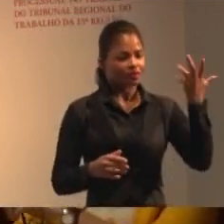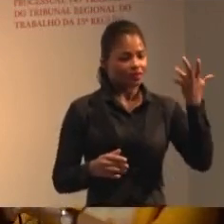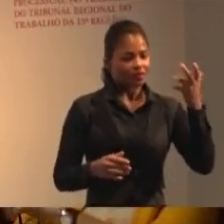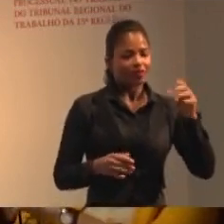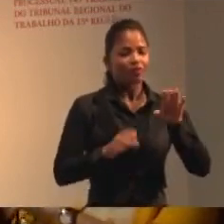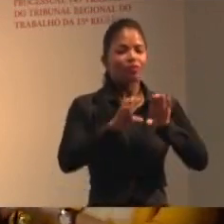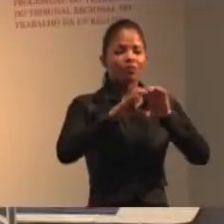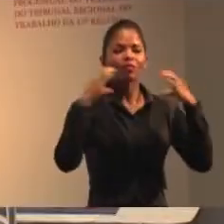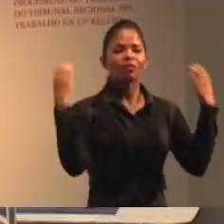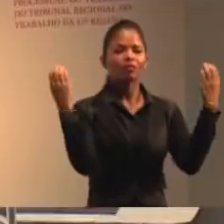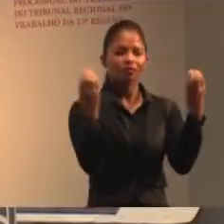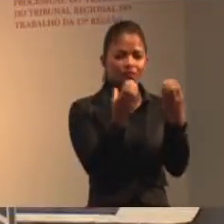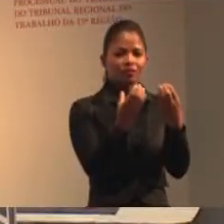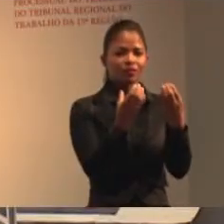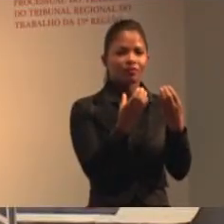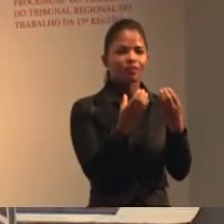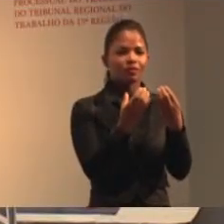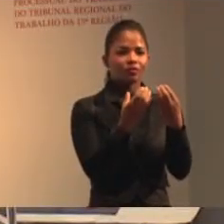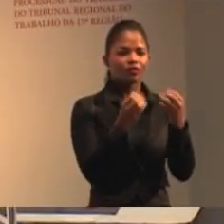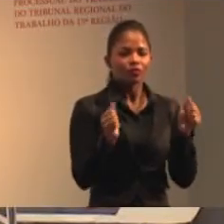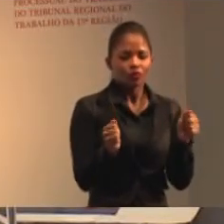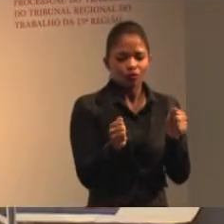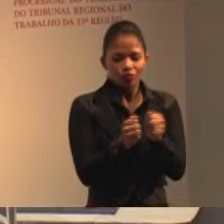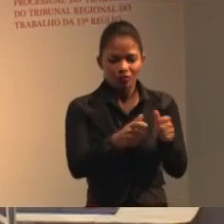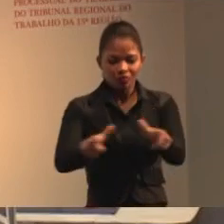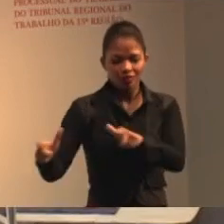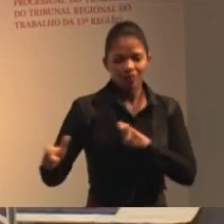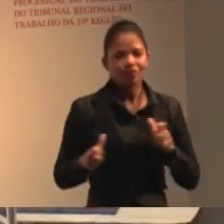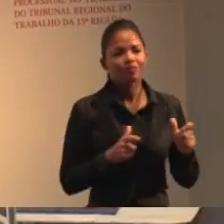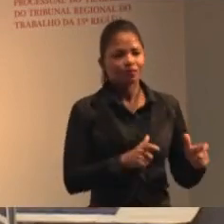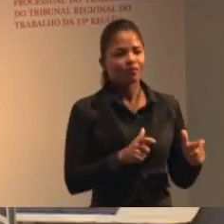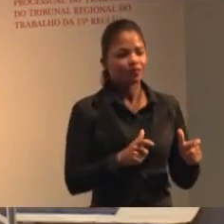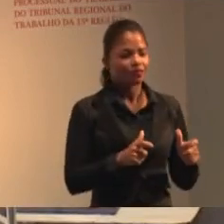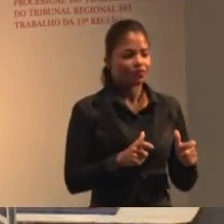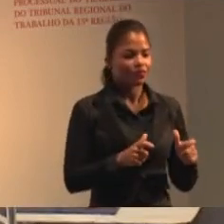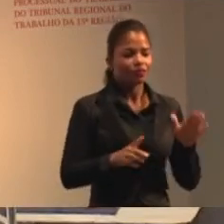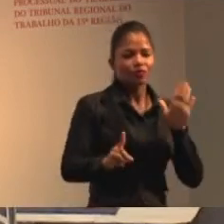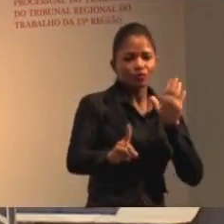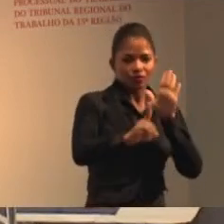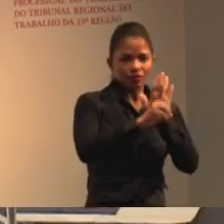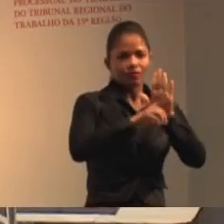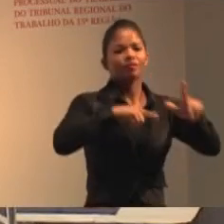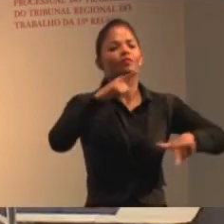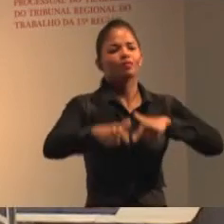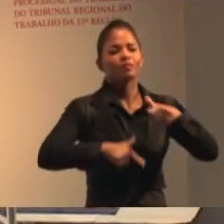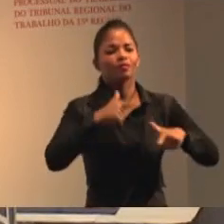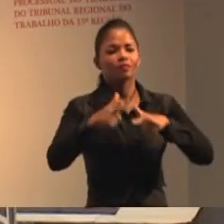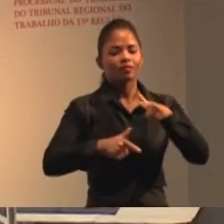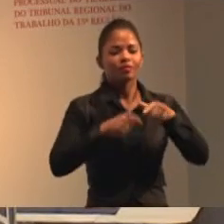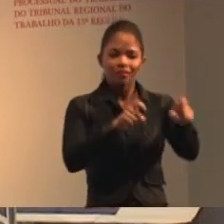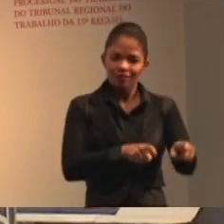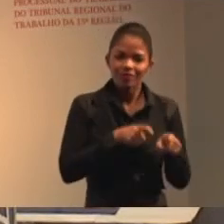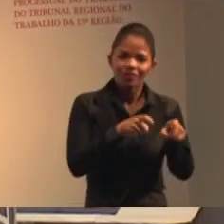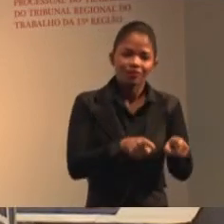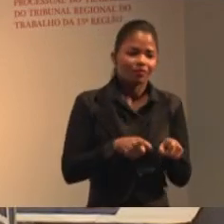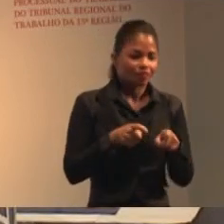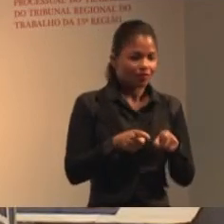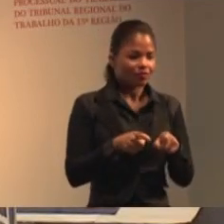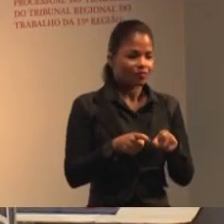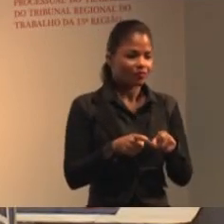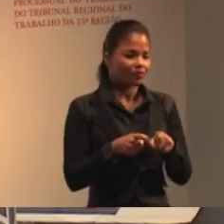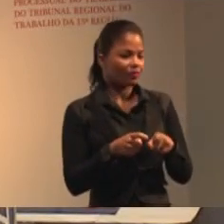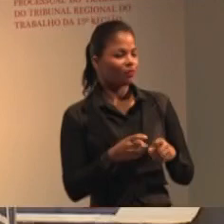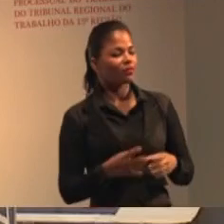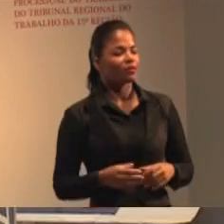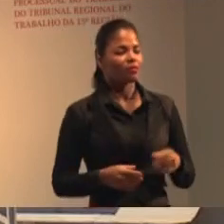grandes congressos em parceria com o regional, tanto de direito do trabalho rural, o que remonta ao